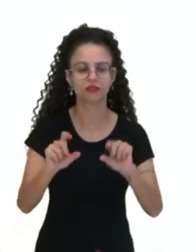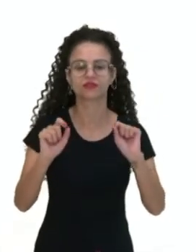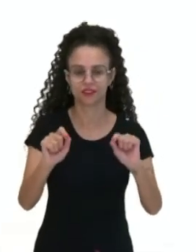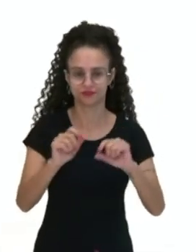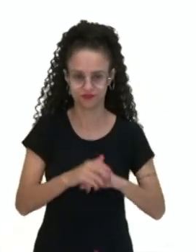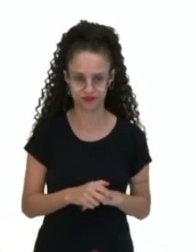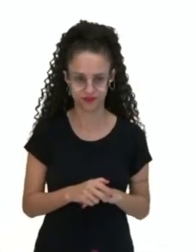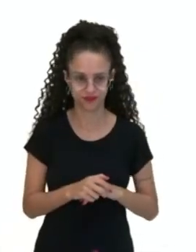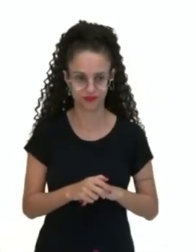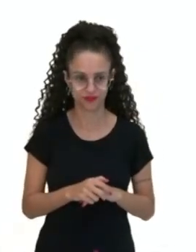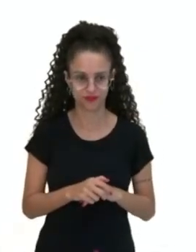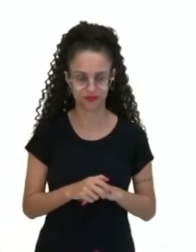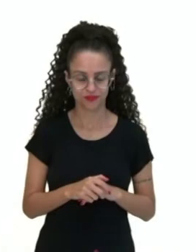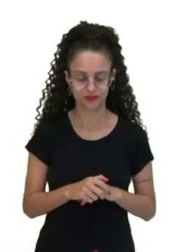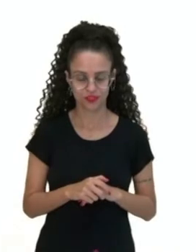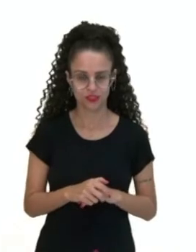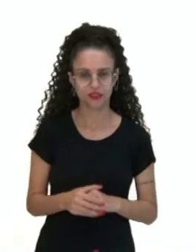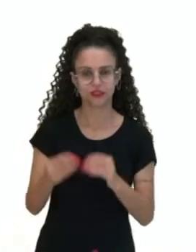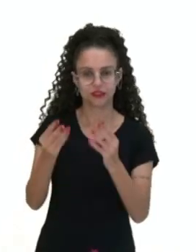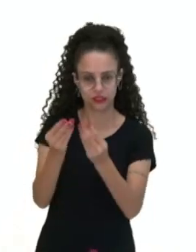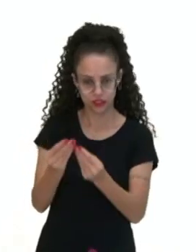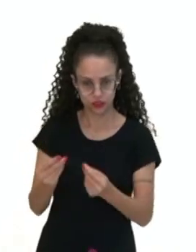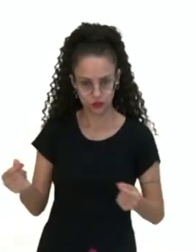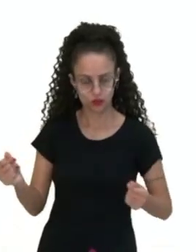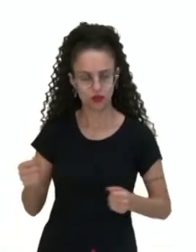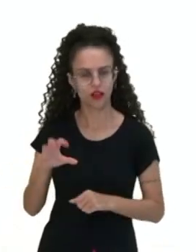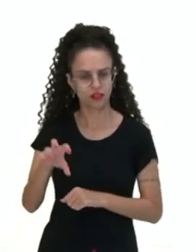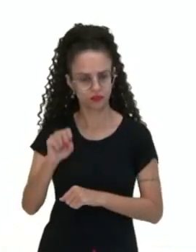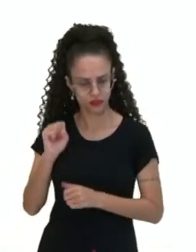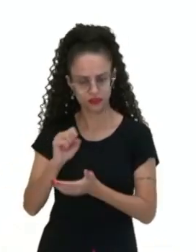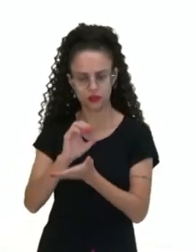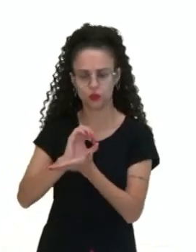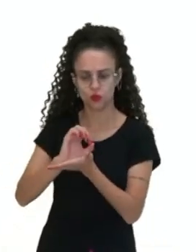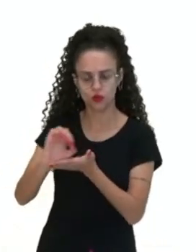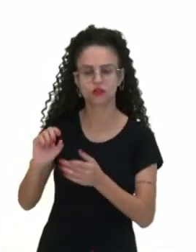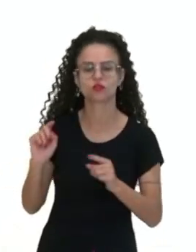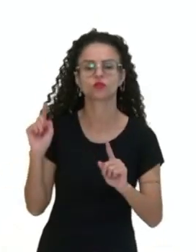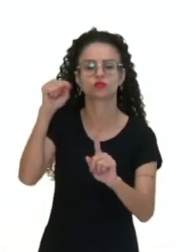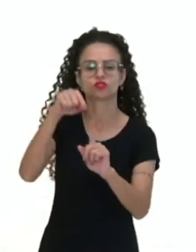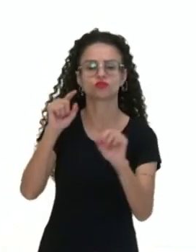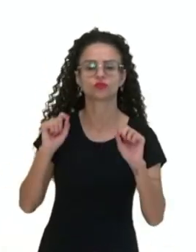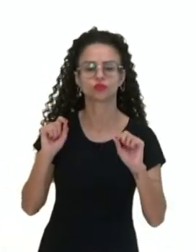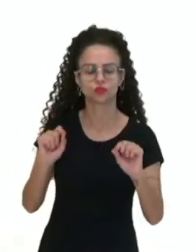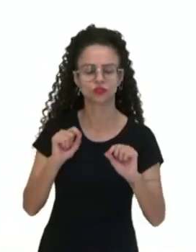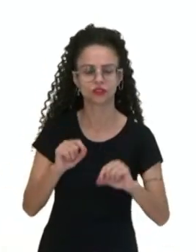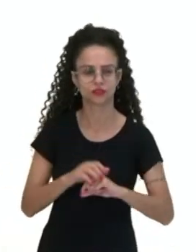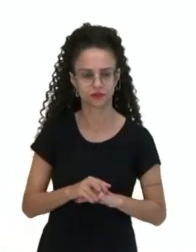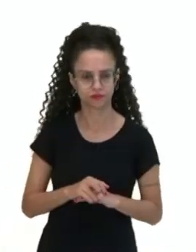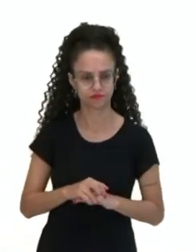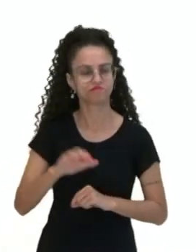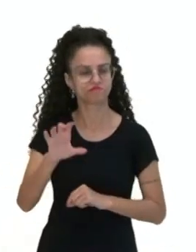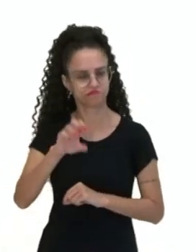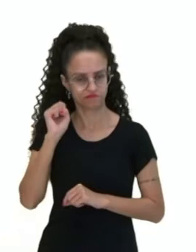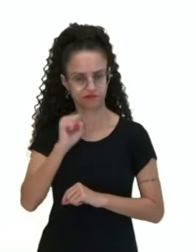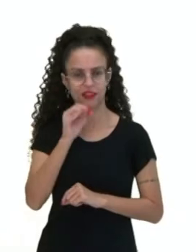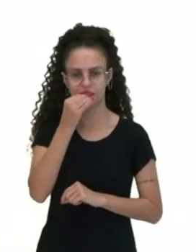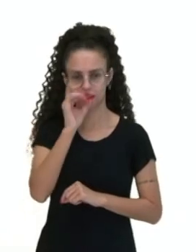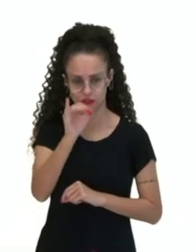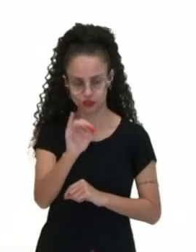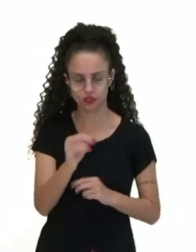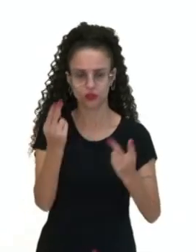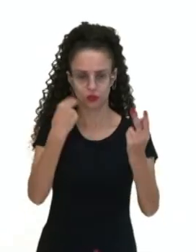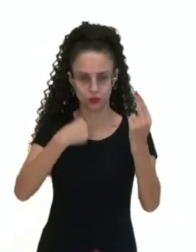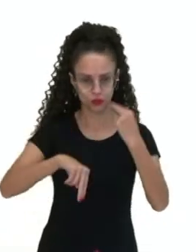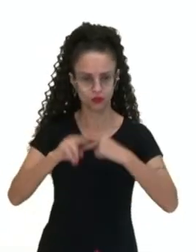Os decompositores, eles se alimentam da matéria orgânica em decomposição a fim do quê? A fim de obter a energia, os nutrientes